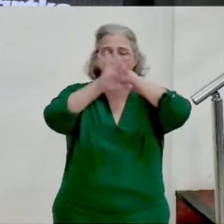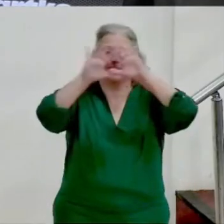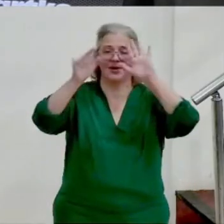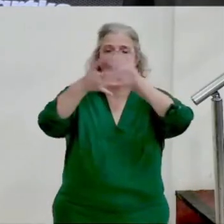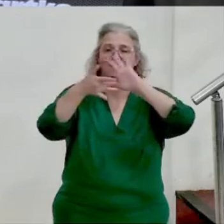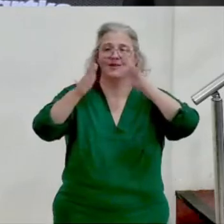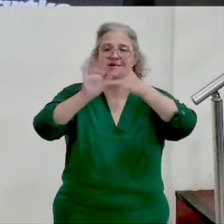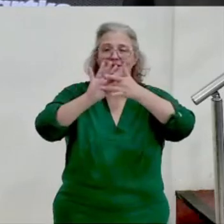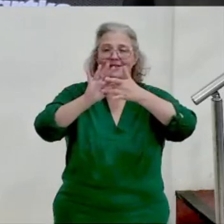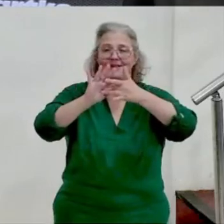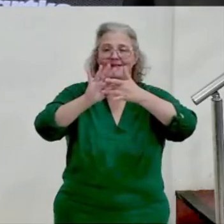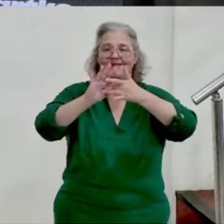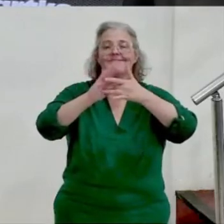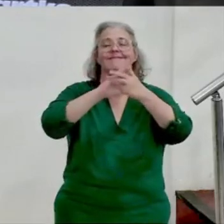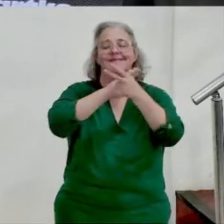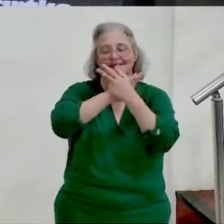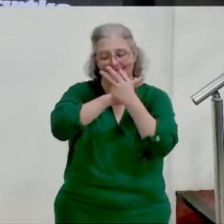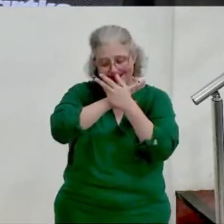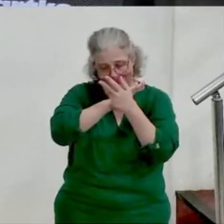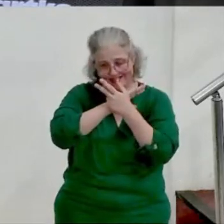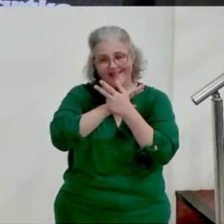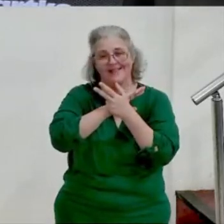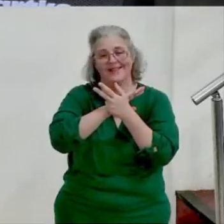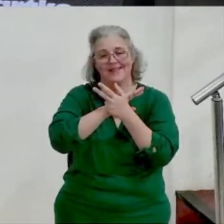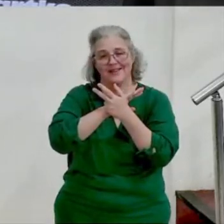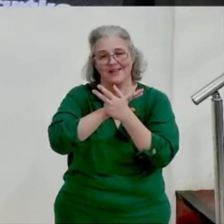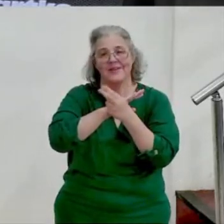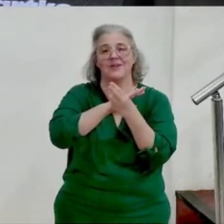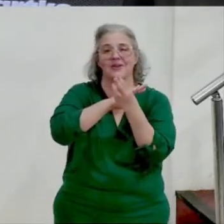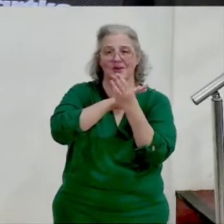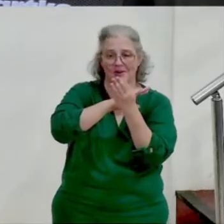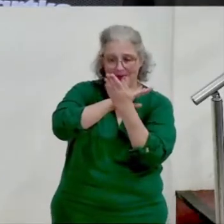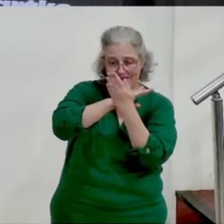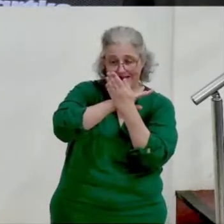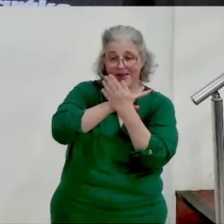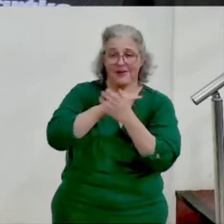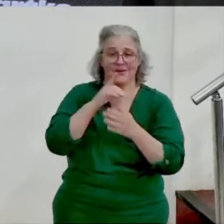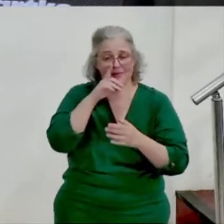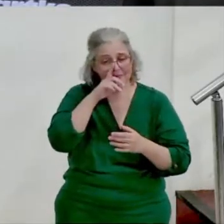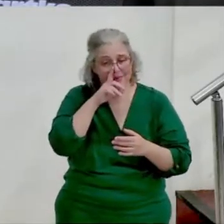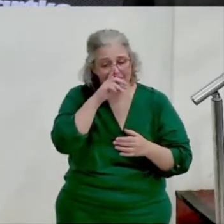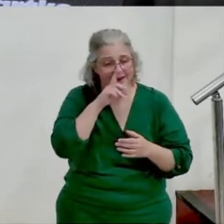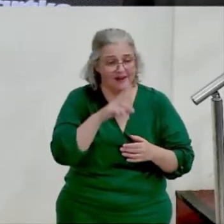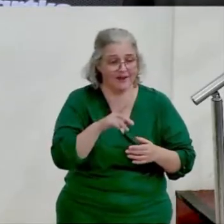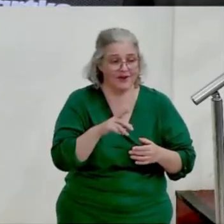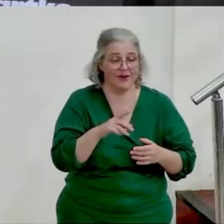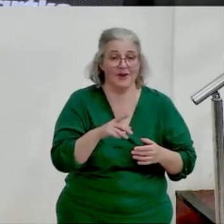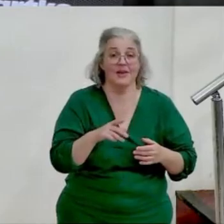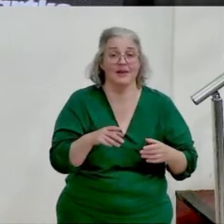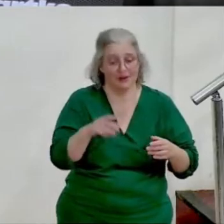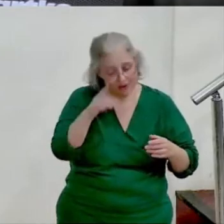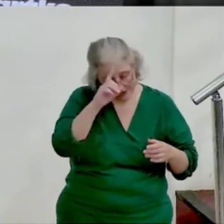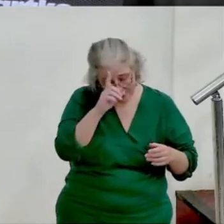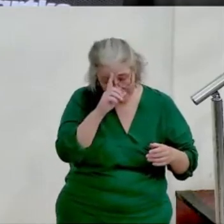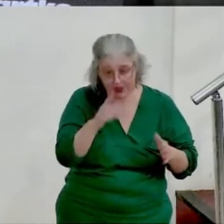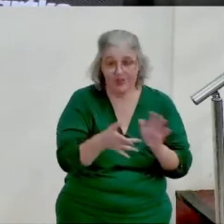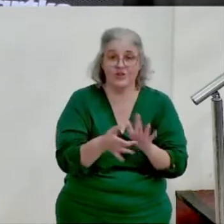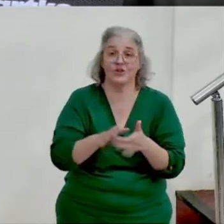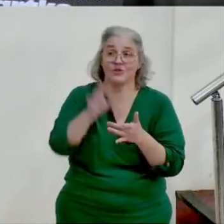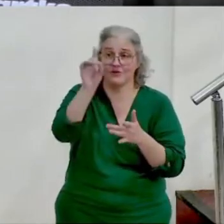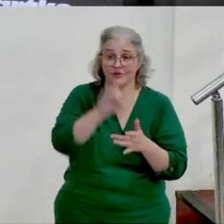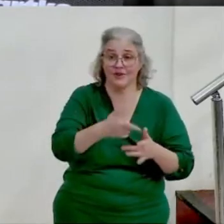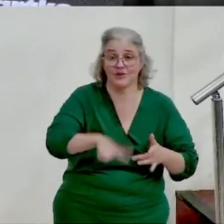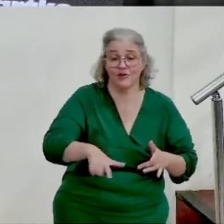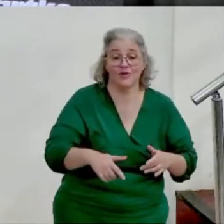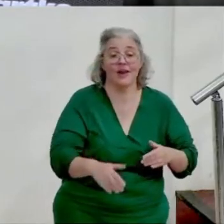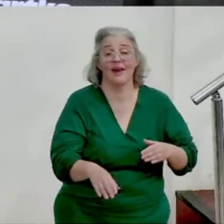nos guardará dos perigos daquele dia e até aquele dia. Esta é uma